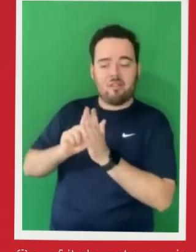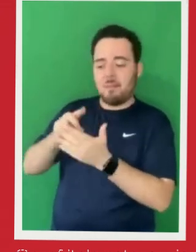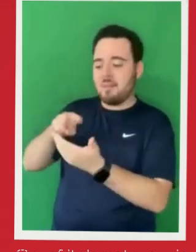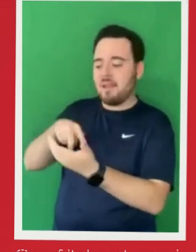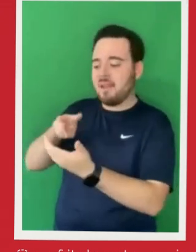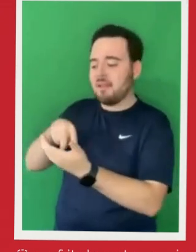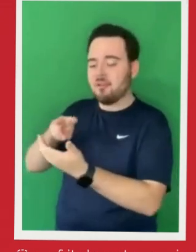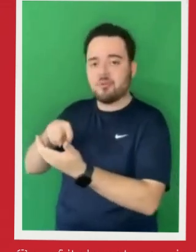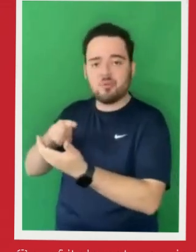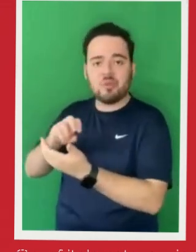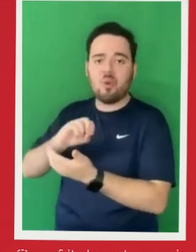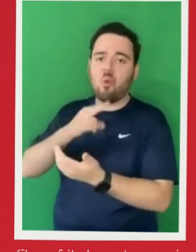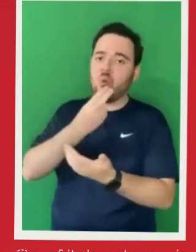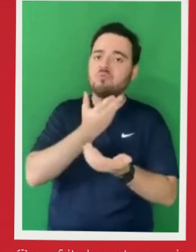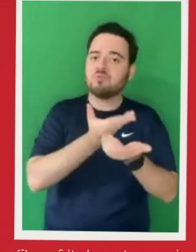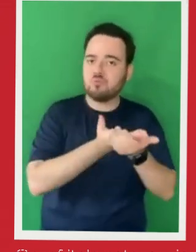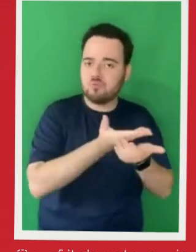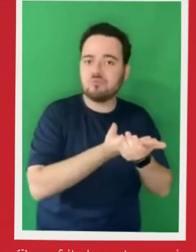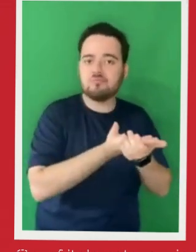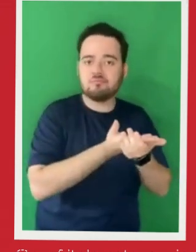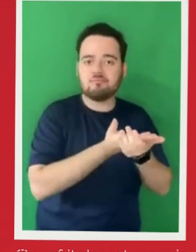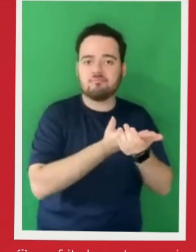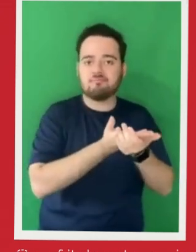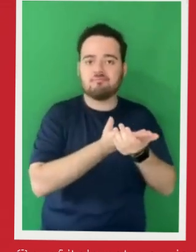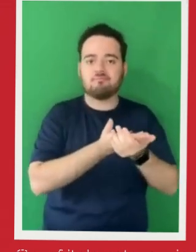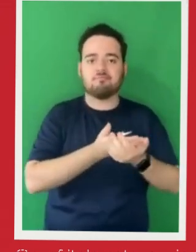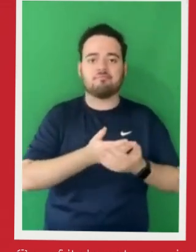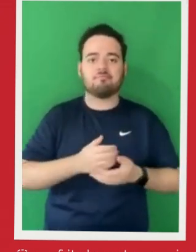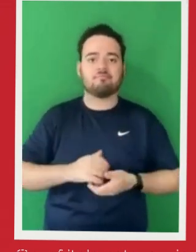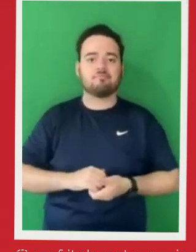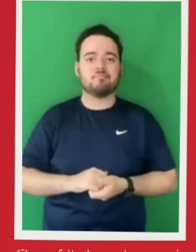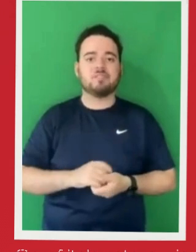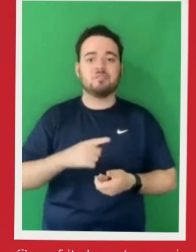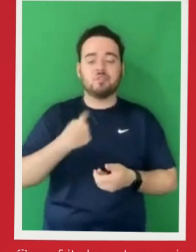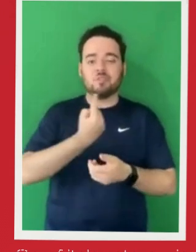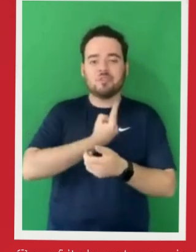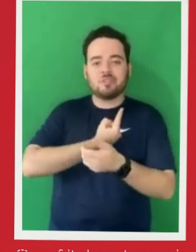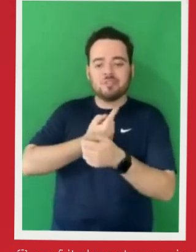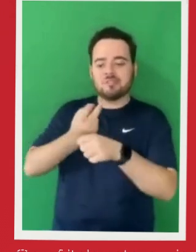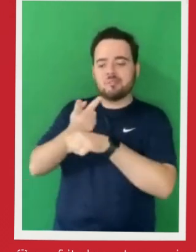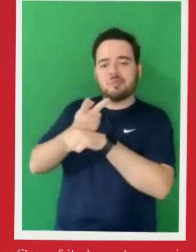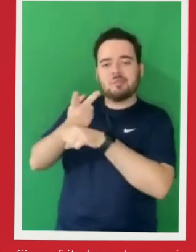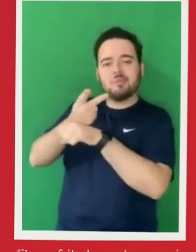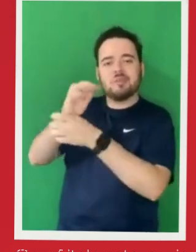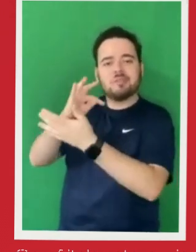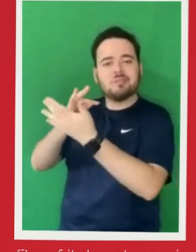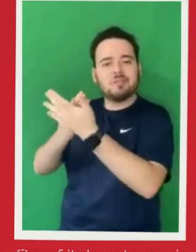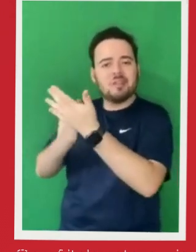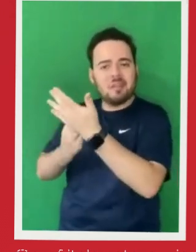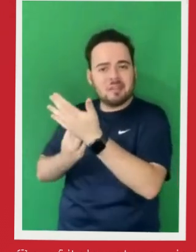de fazer depois, é para leitura ou é para estudo. Então, quando a gente está buscando